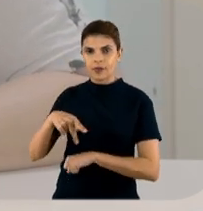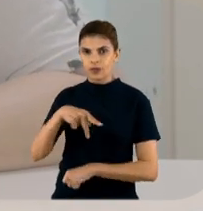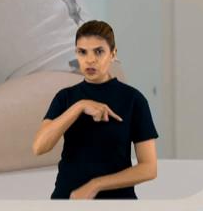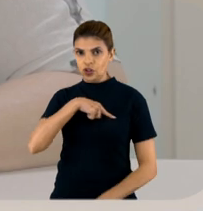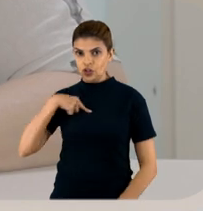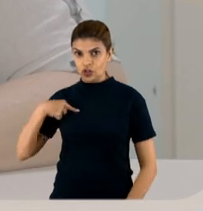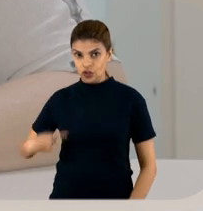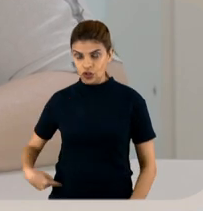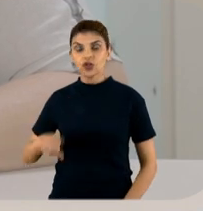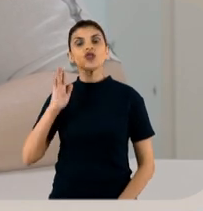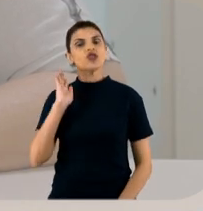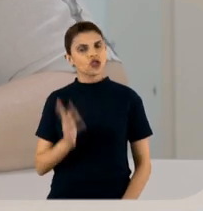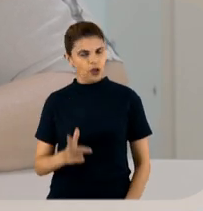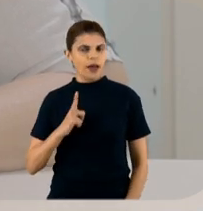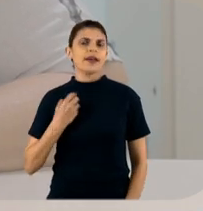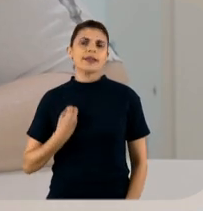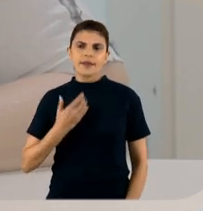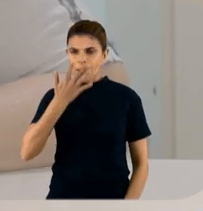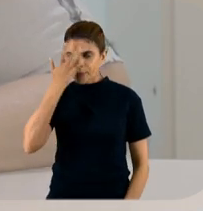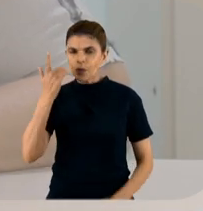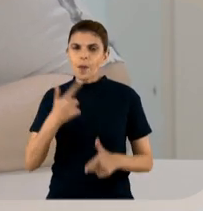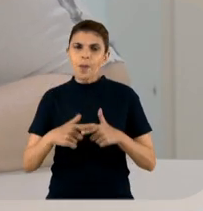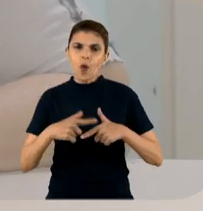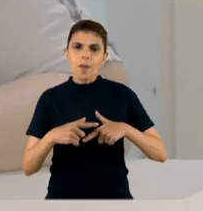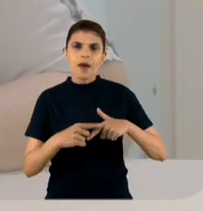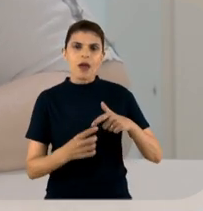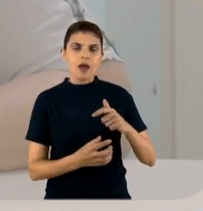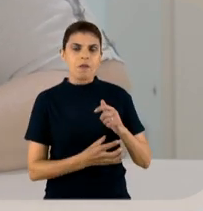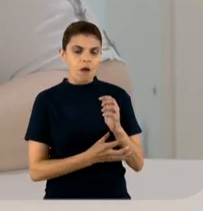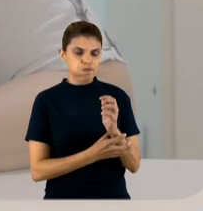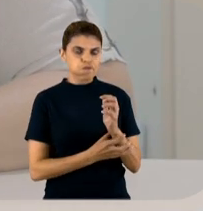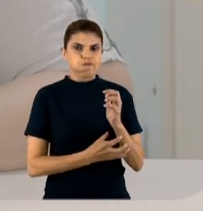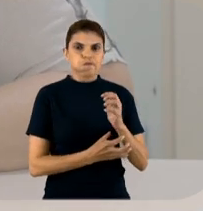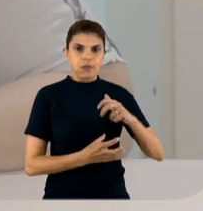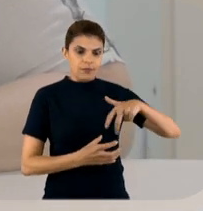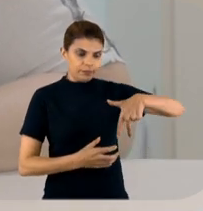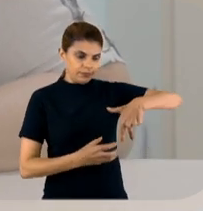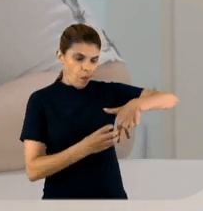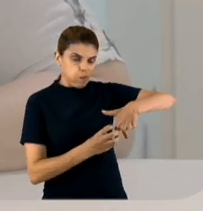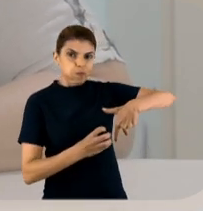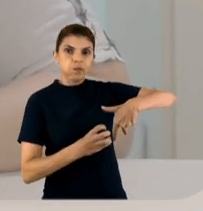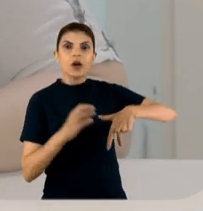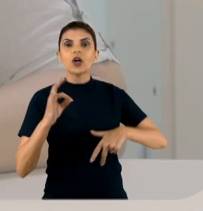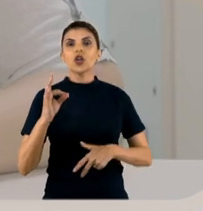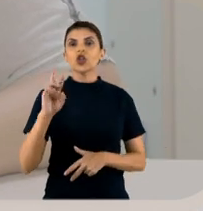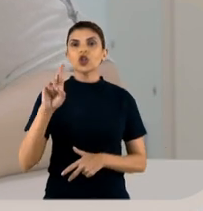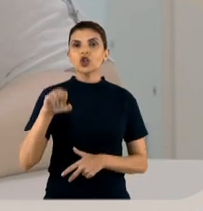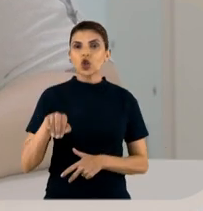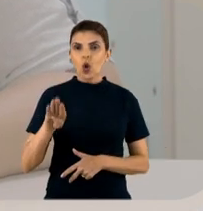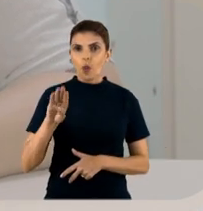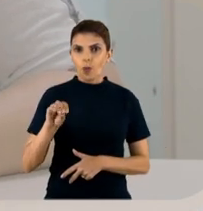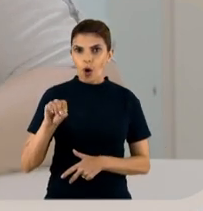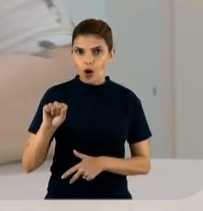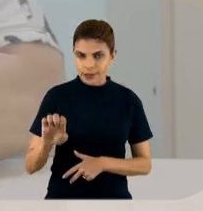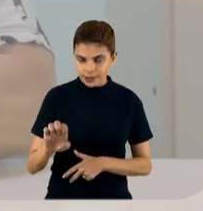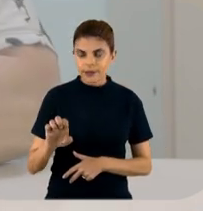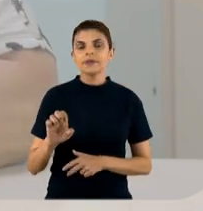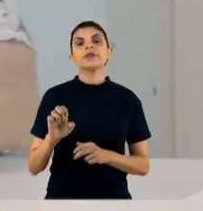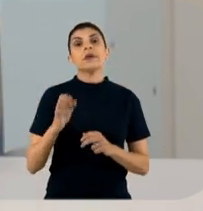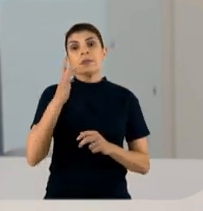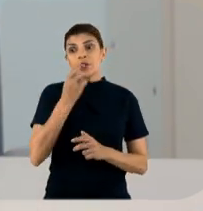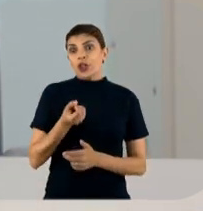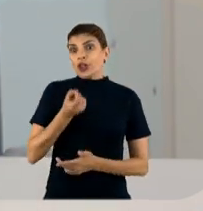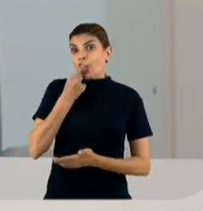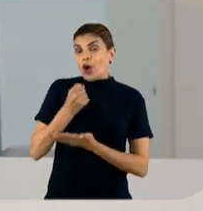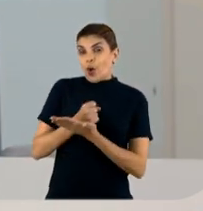China na China já houve pessoas com trombose covid e houve uso de anticoagulante e existe até uma impressão